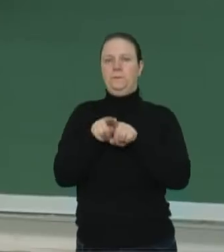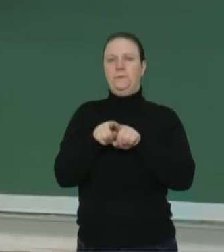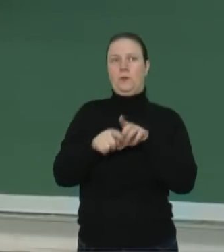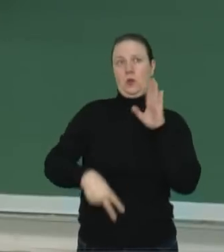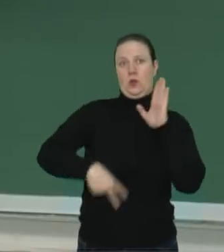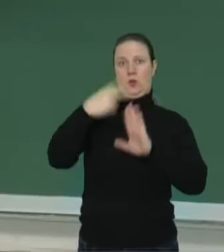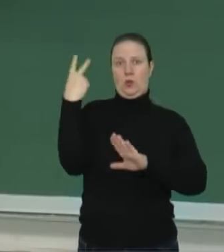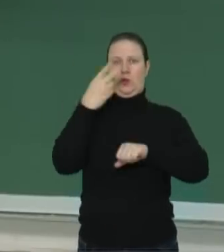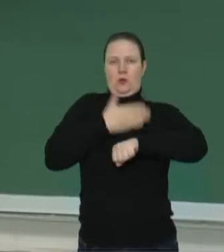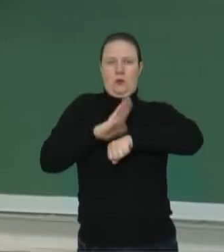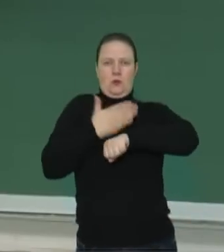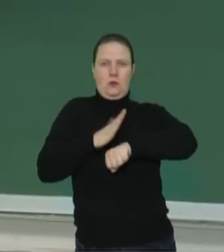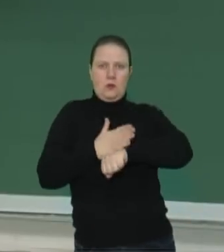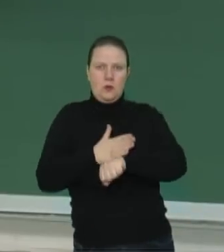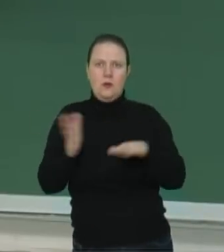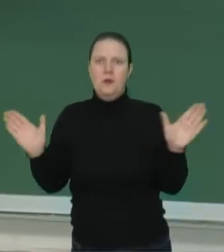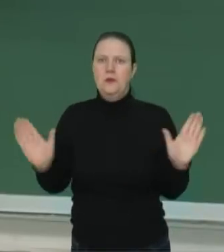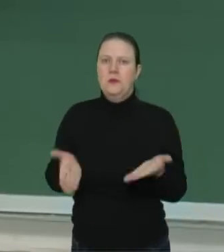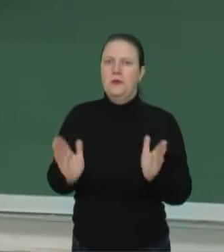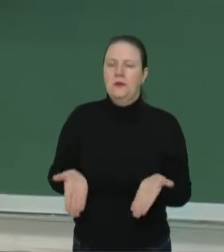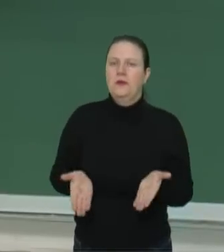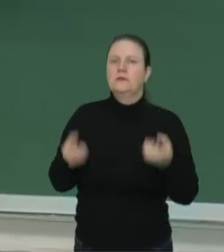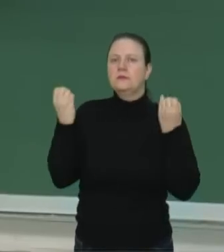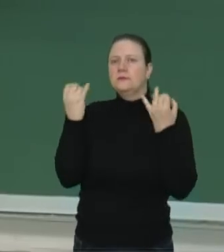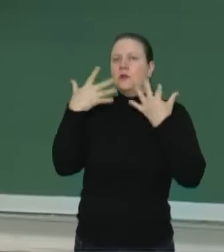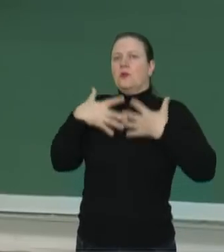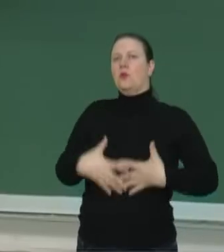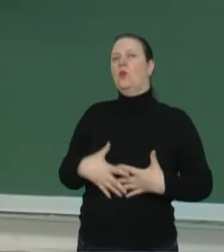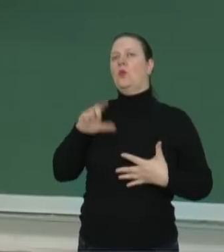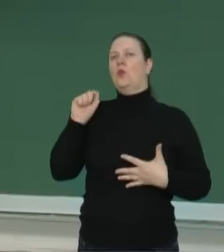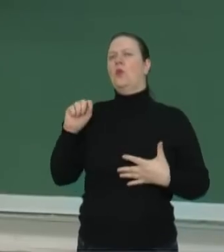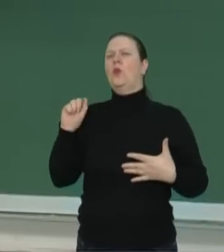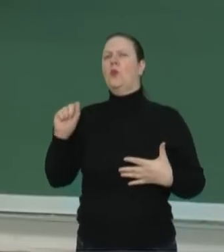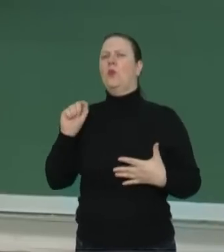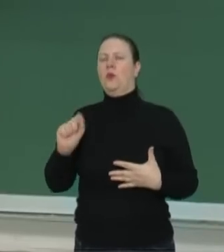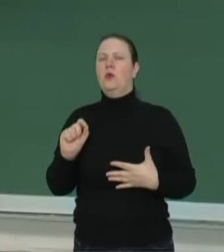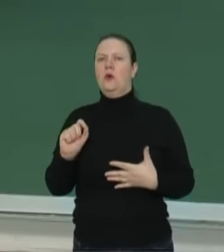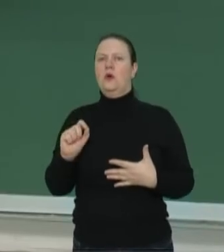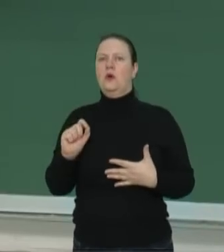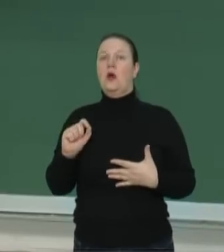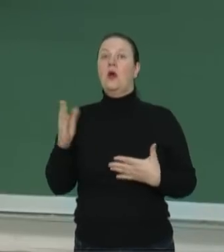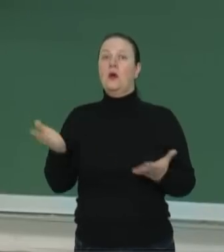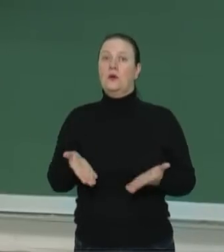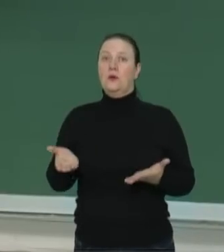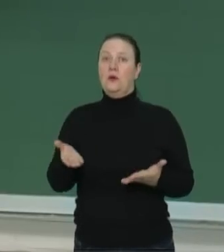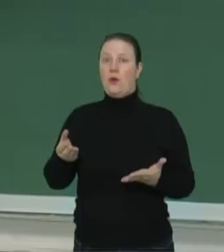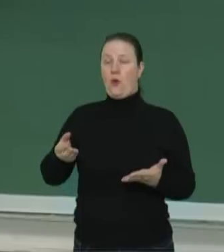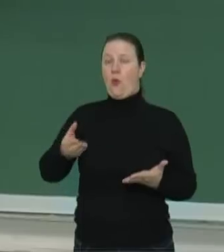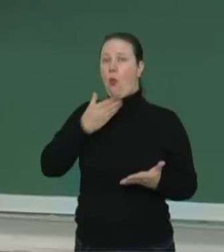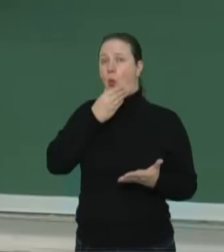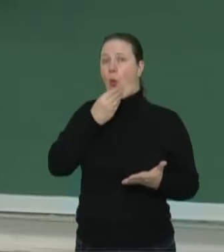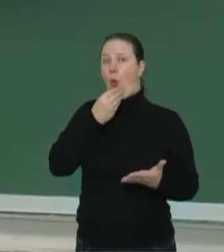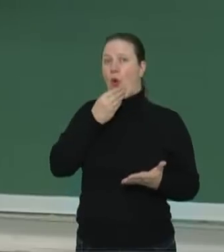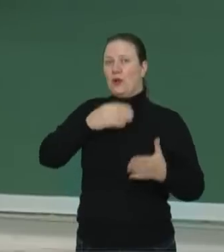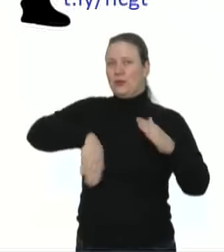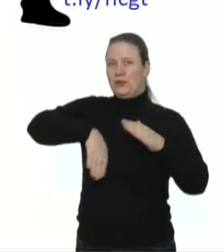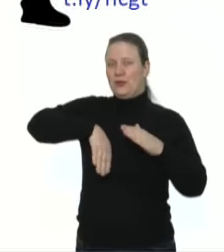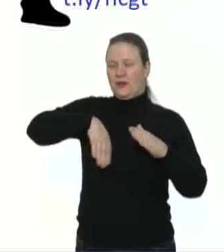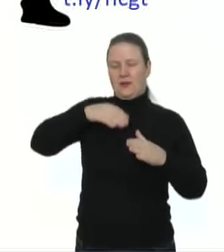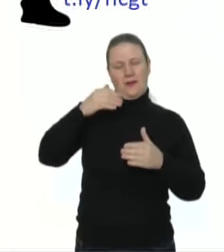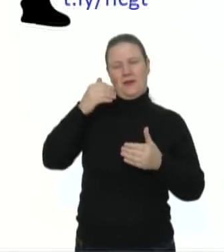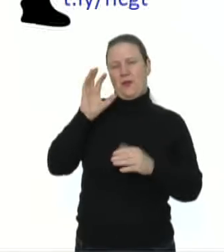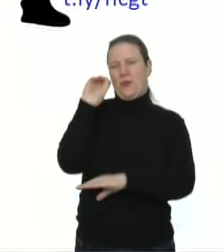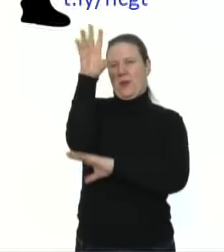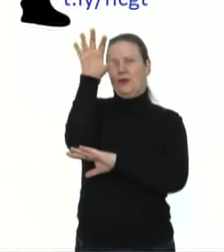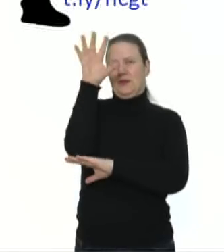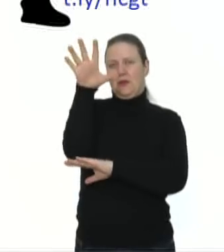Segundo exercício, então. Esse exercício a gente vai falar um pouquinho do nosso conterrâneo aqui do Paraná, o jogador Rolando Ferreira.